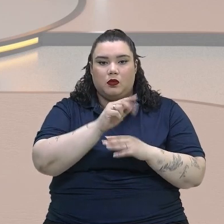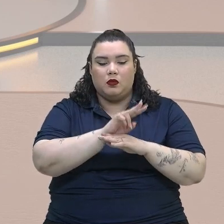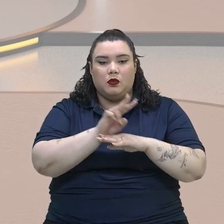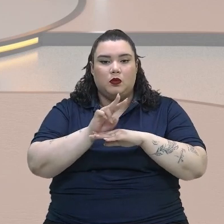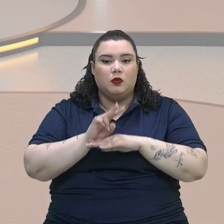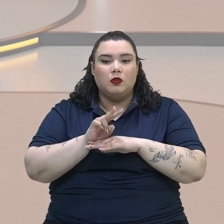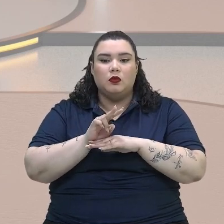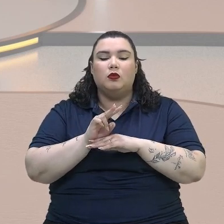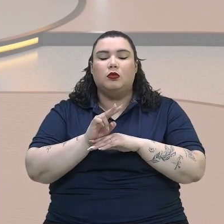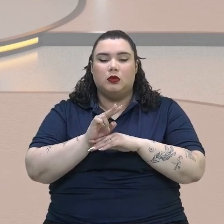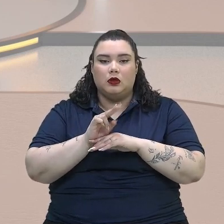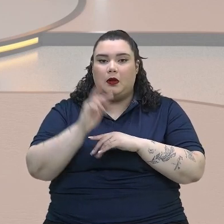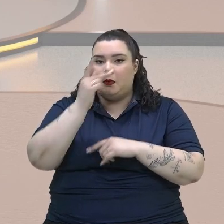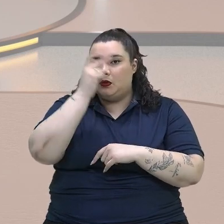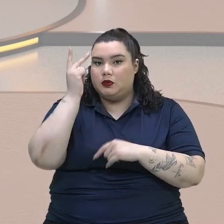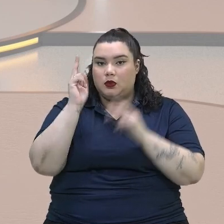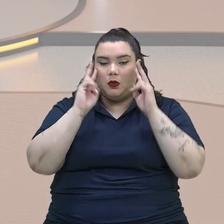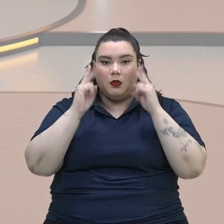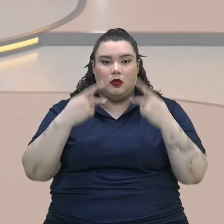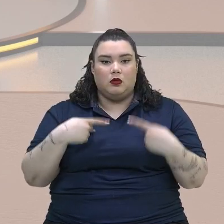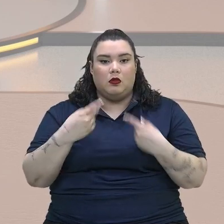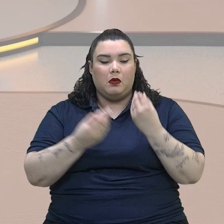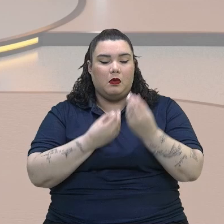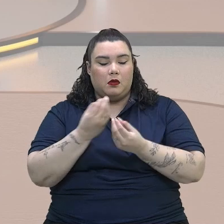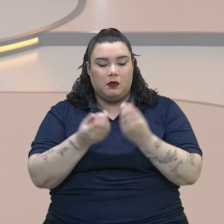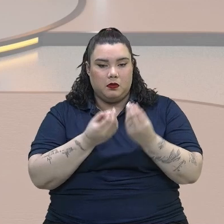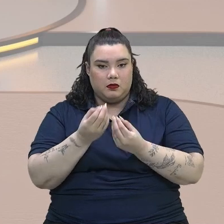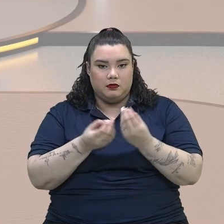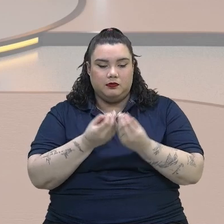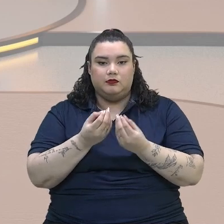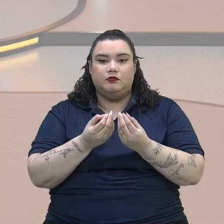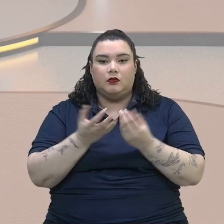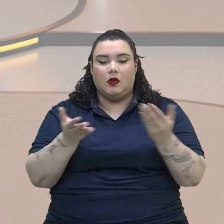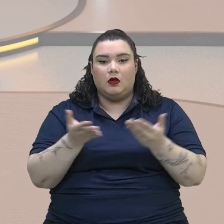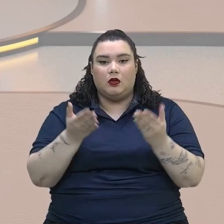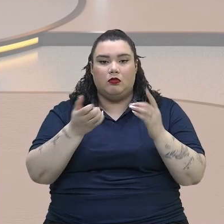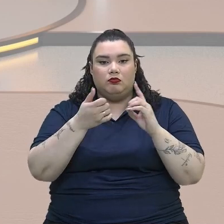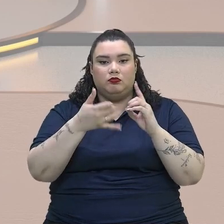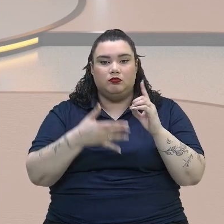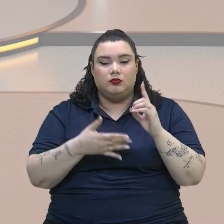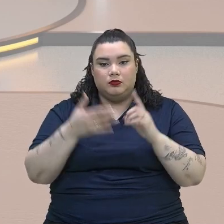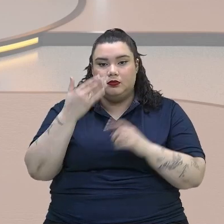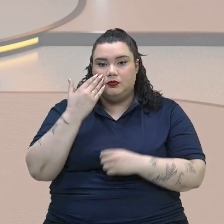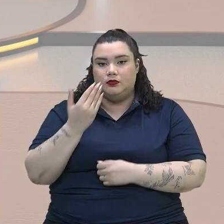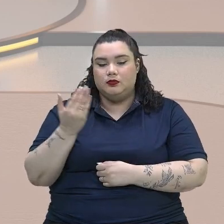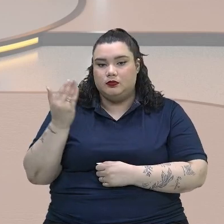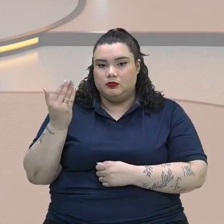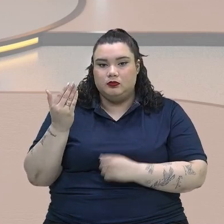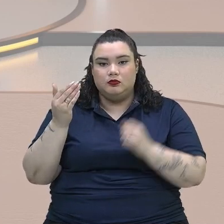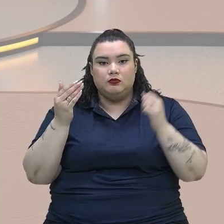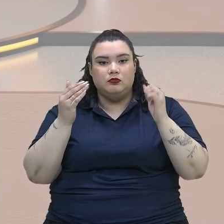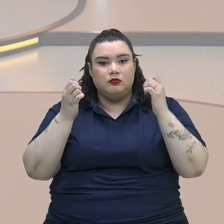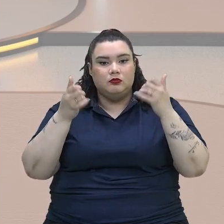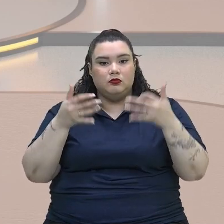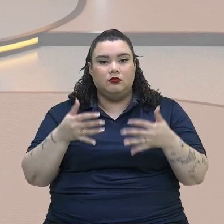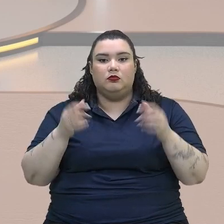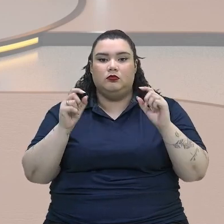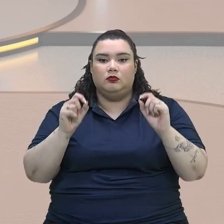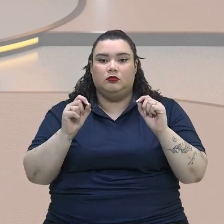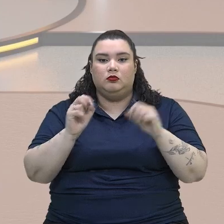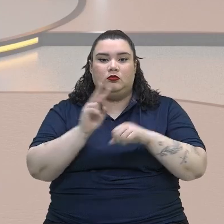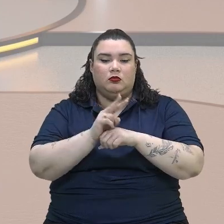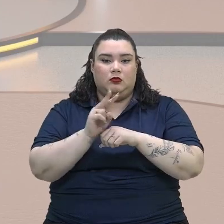aí de proteção humanitária? A gente vai então ver agora a definição do que são órgãos de